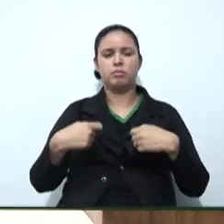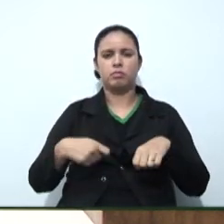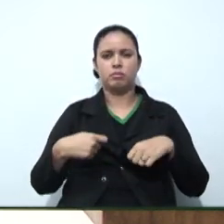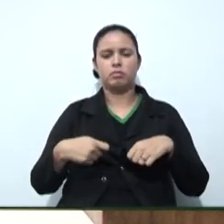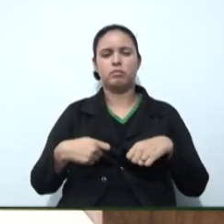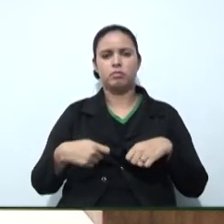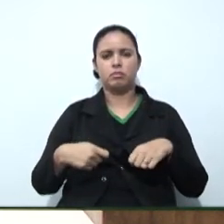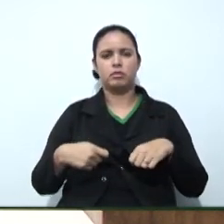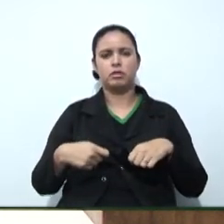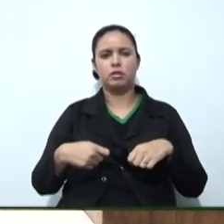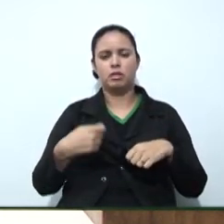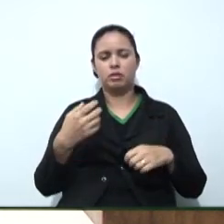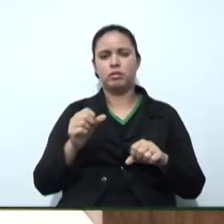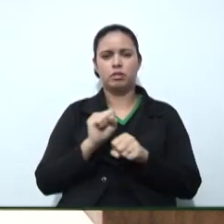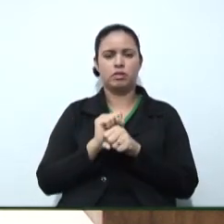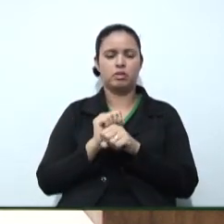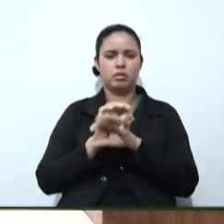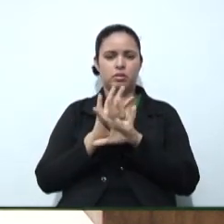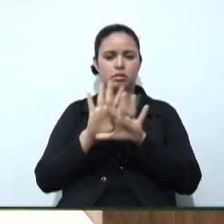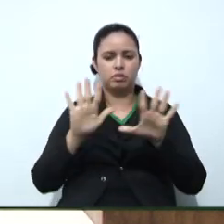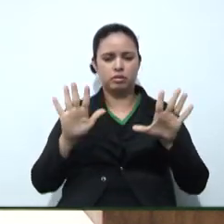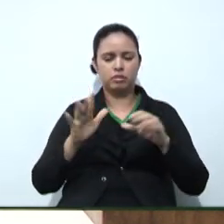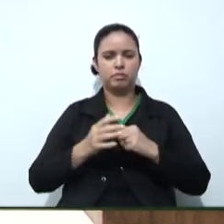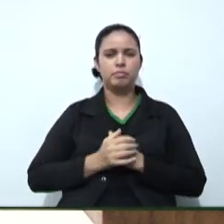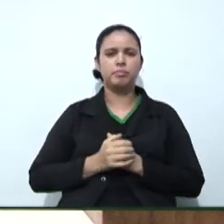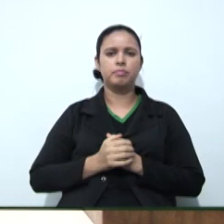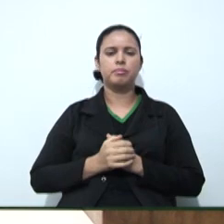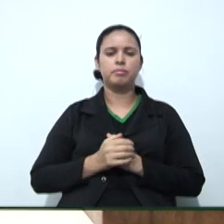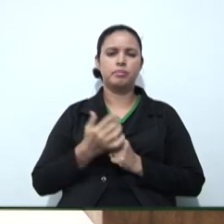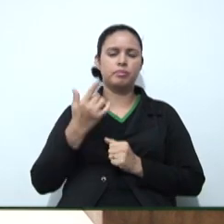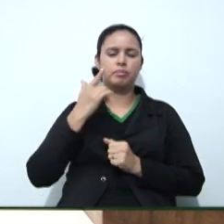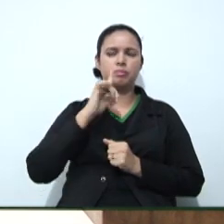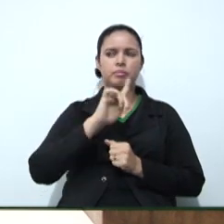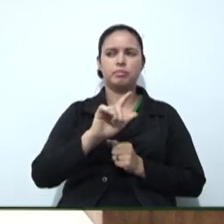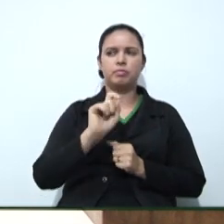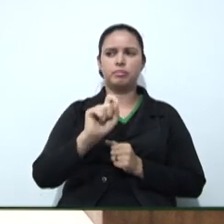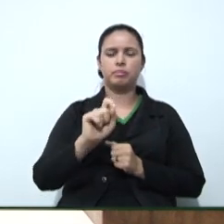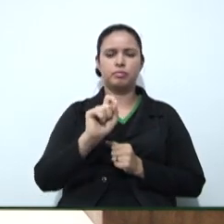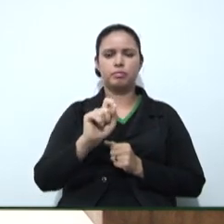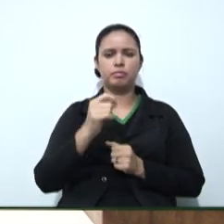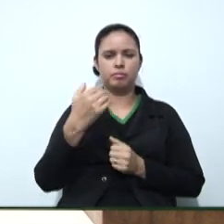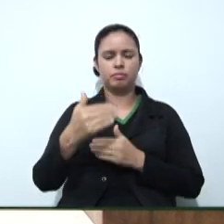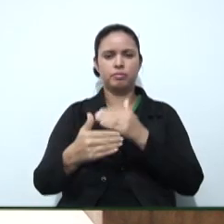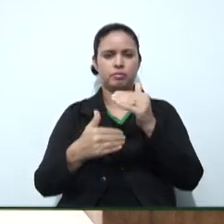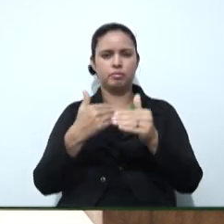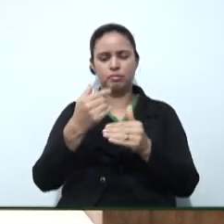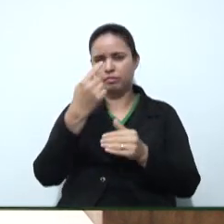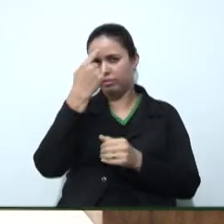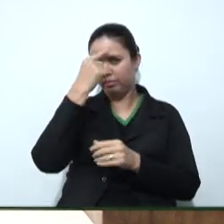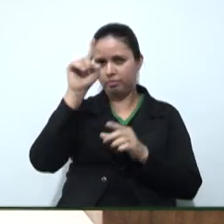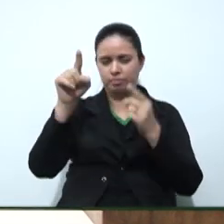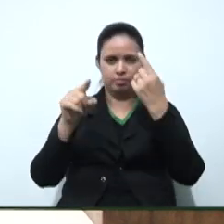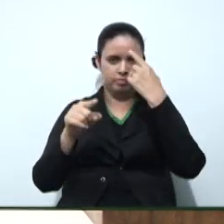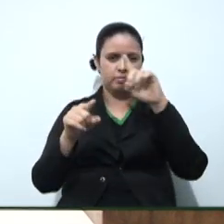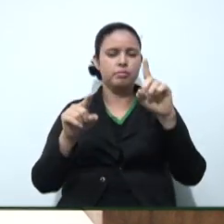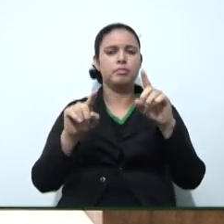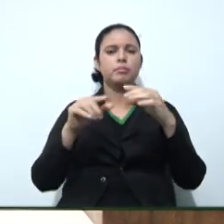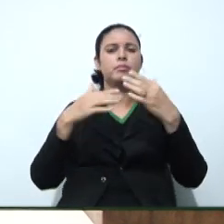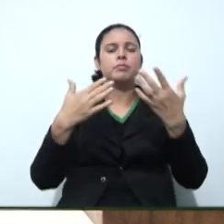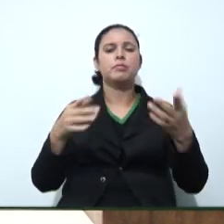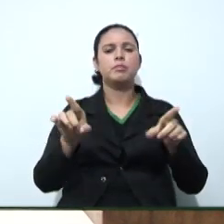e isso fica tudo muito mais claro, não é? Para que eles possam desenvolver as ideias, não é? Nos